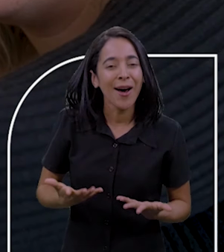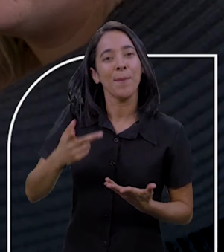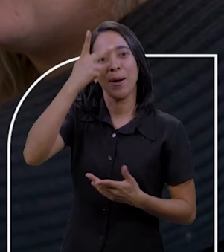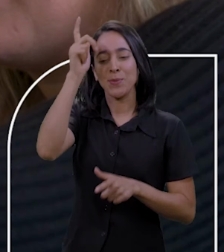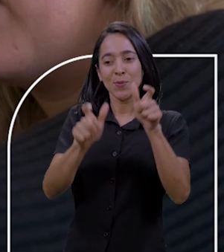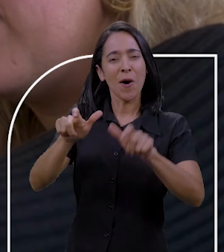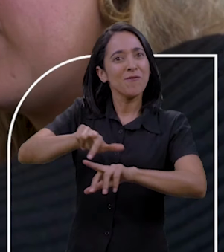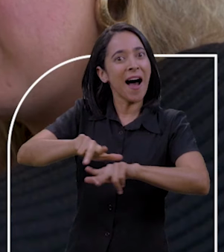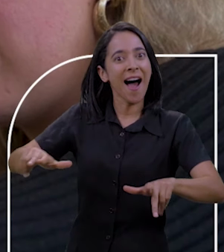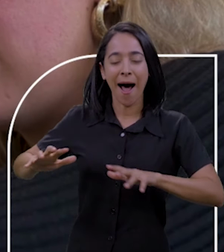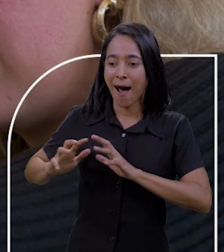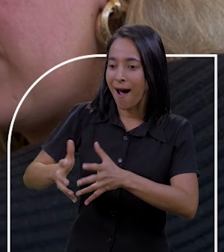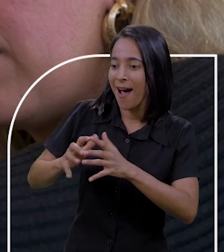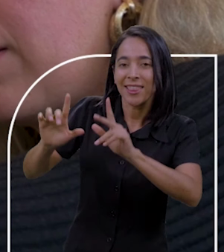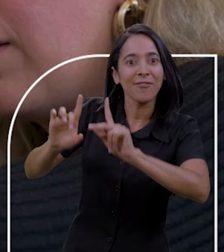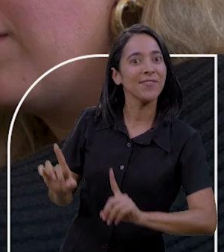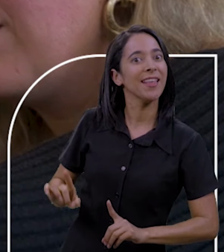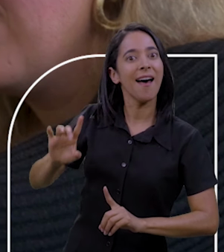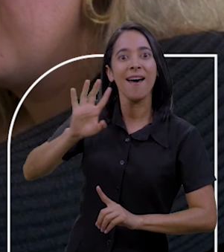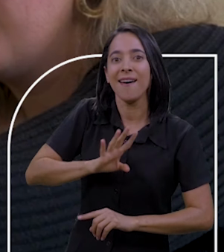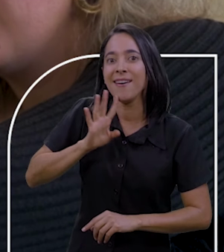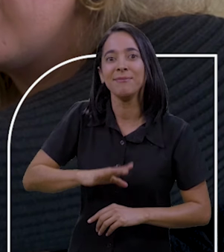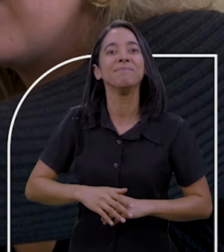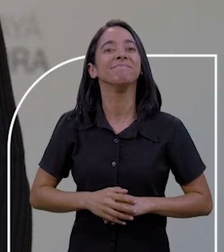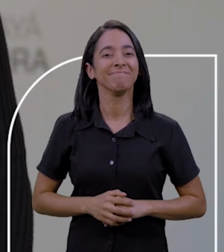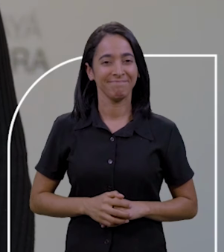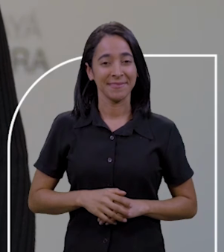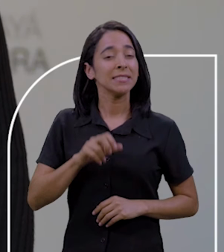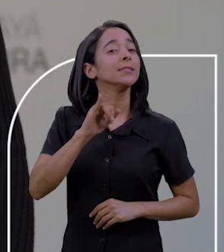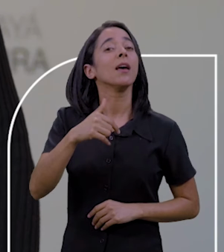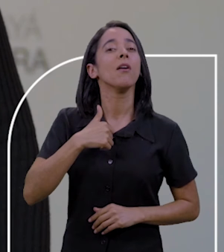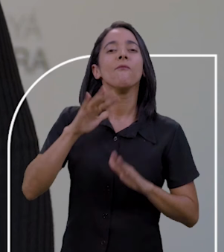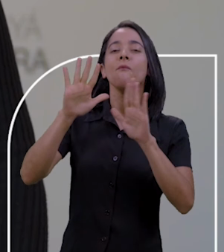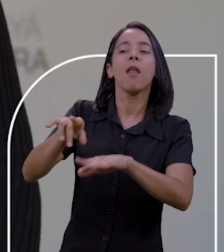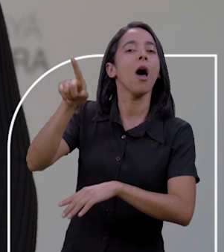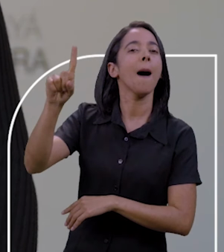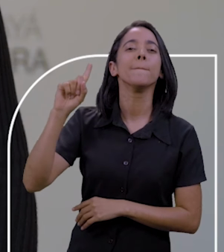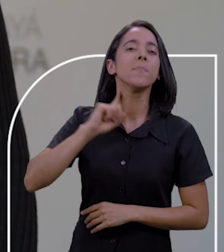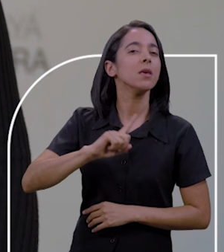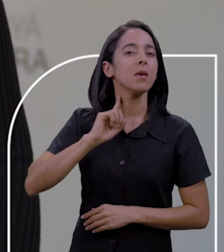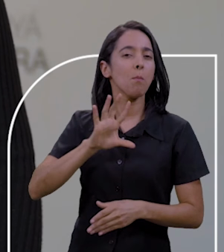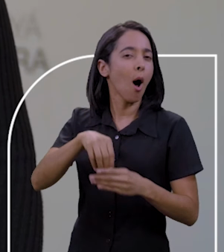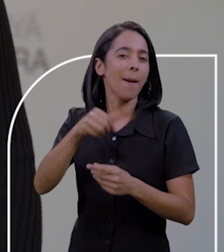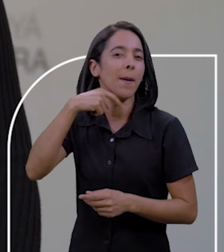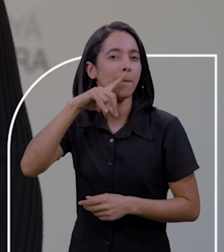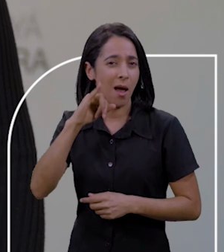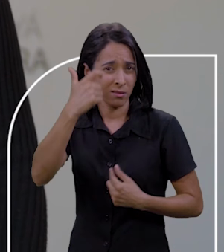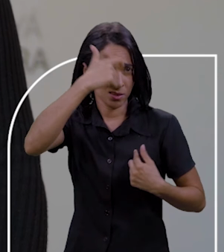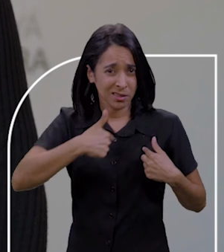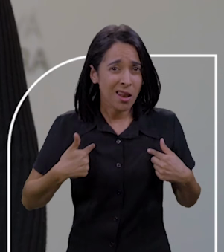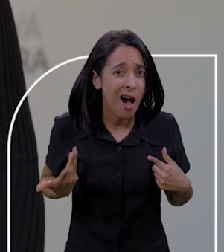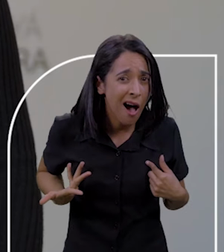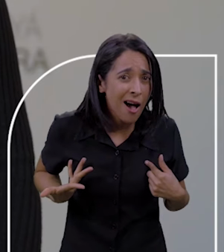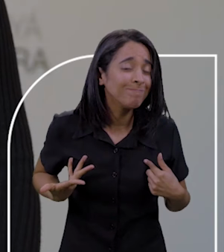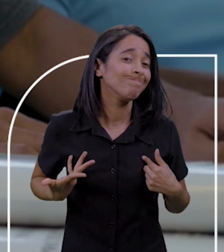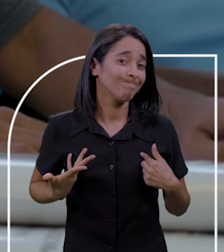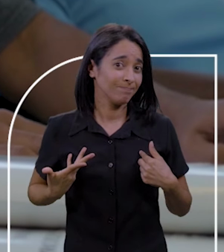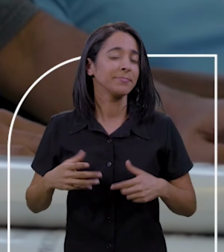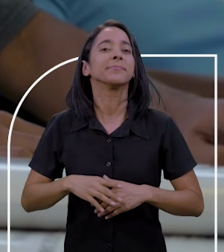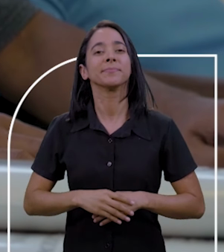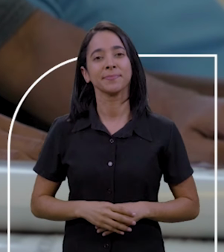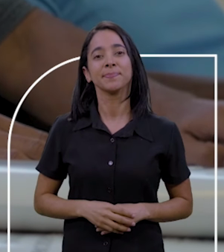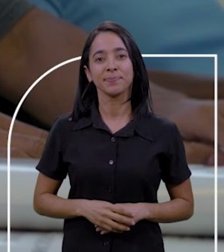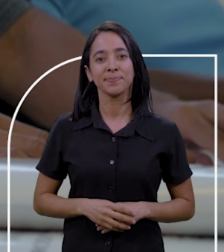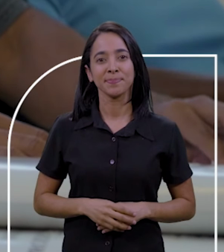de ter convívio com outras pessoas com deficiência. Se eu tivesse ficado lá em Minas, com os meus pais, o que seria, Natasha? Três